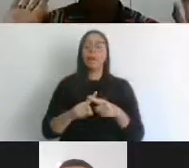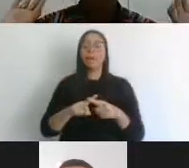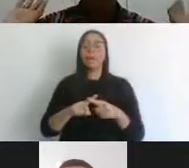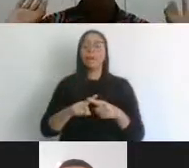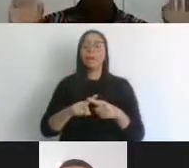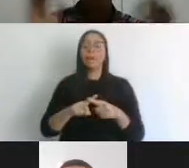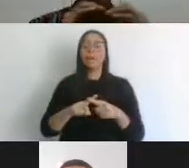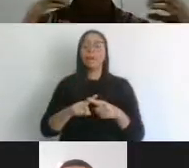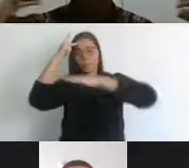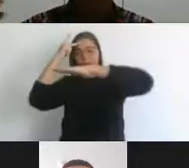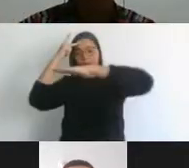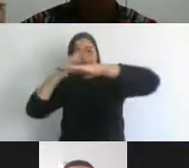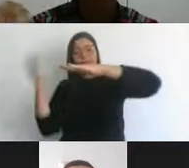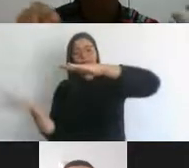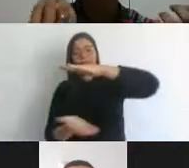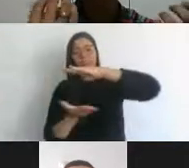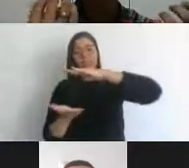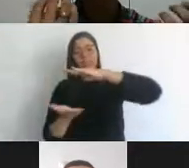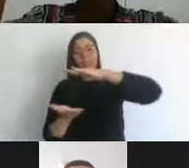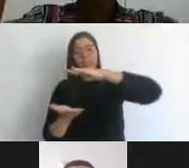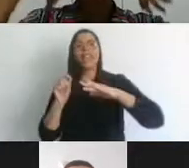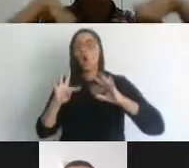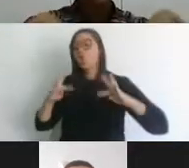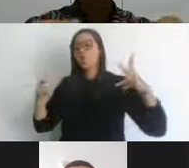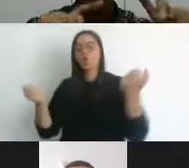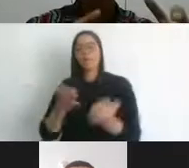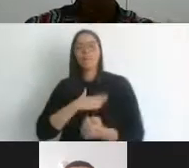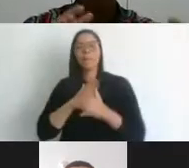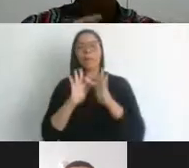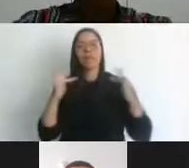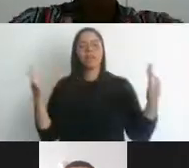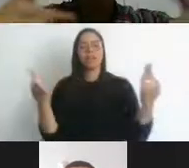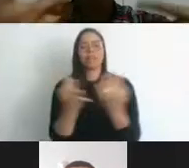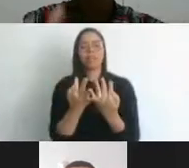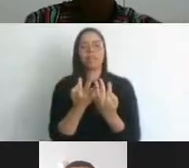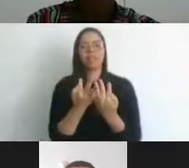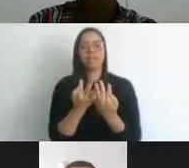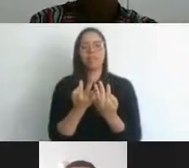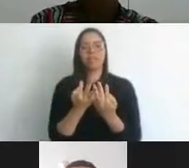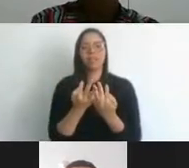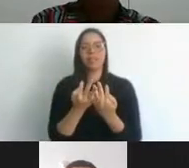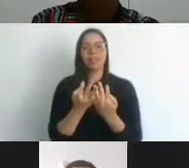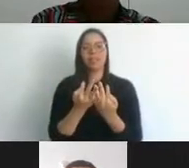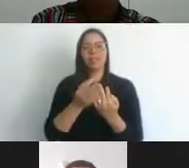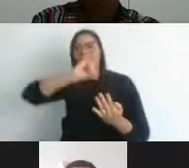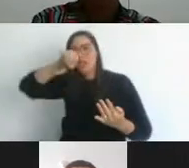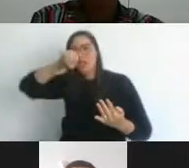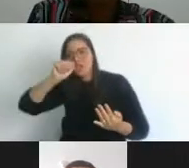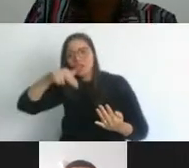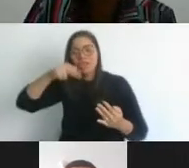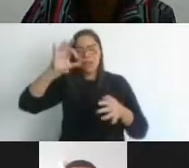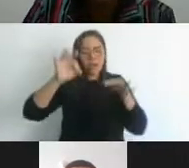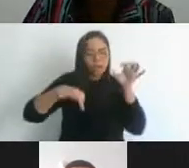baixo toda minha família toda a mesma o quanto que jan economicamente goteja para essa família